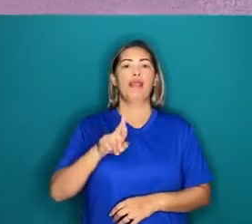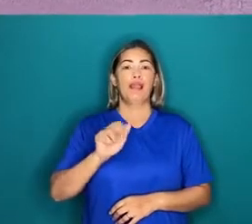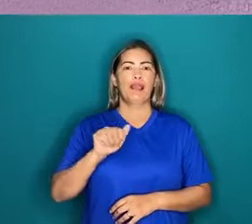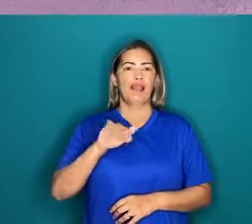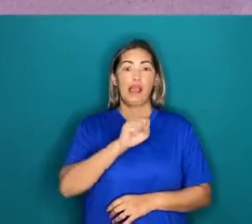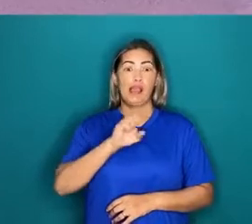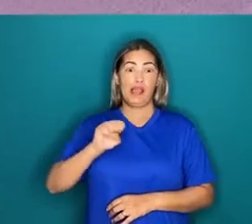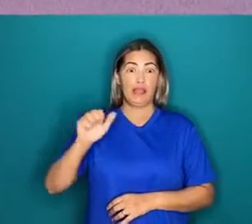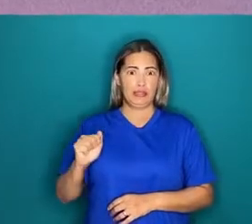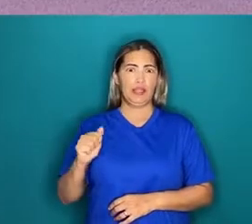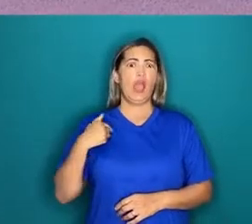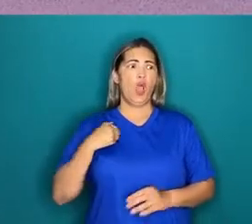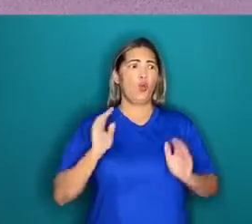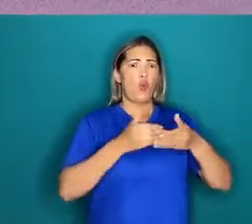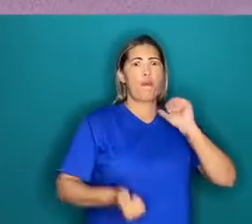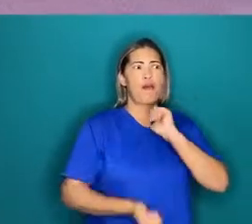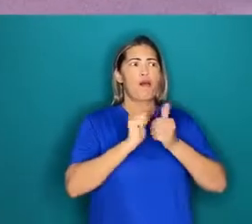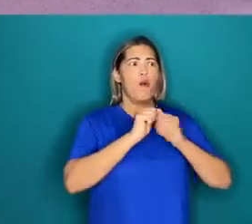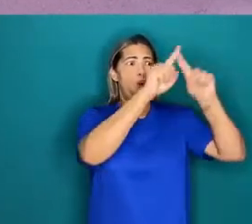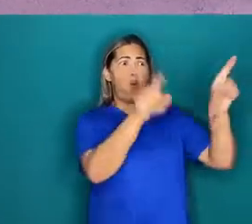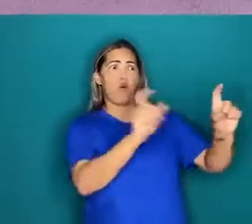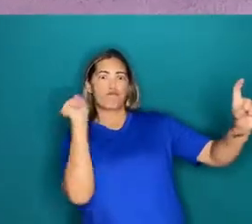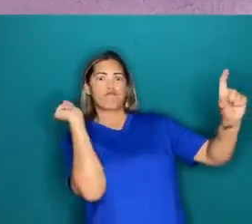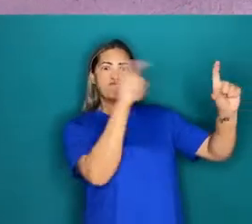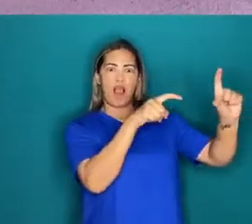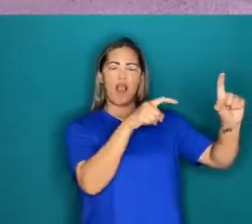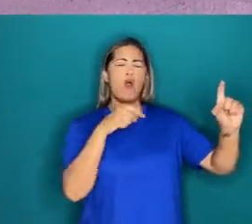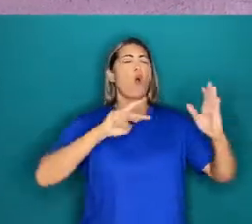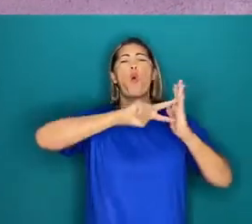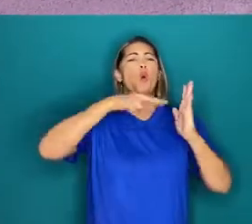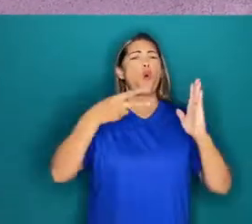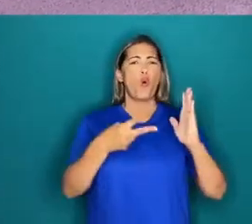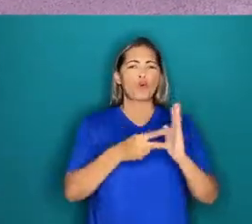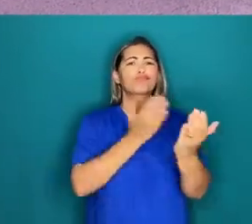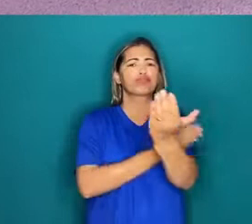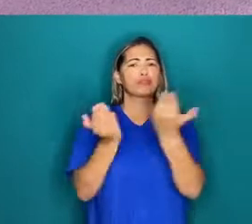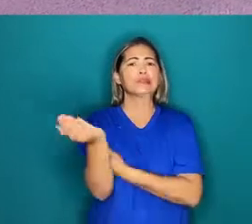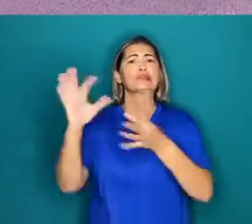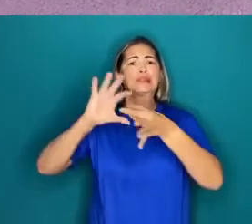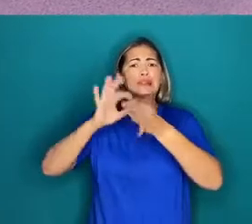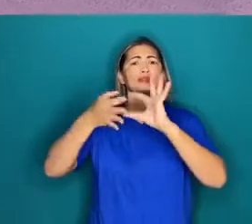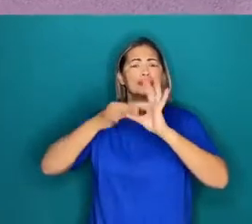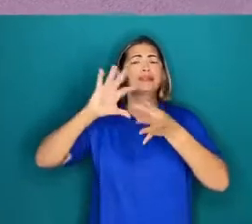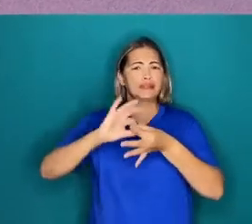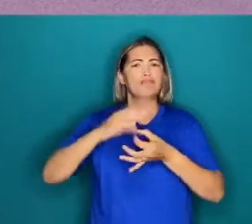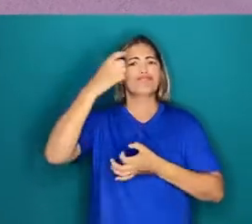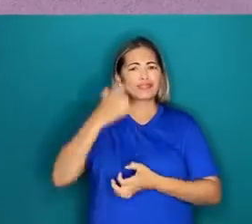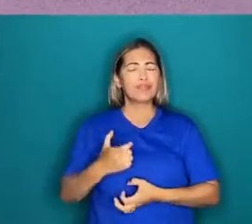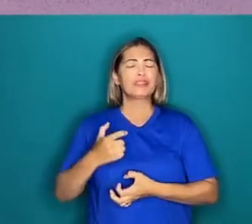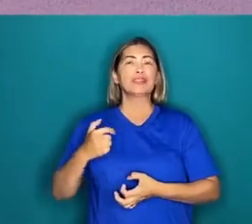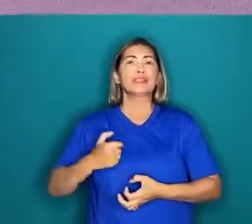meu nome é Raíssa Rocha Machado, eu sou da modalidade atletismo, eu sou lançadora de dardo. O que significa as Paralimpíadas para mim?